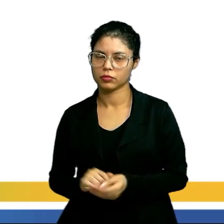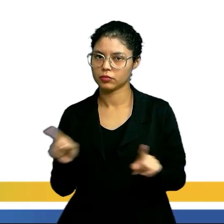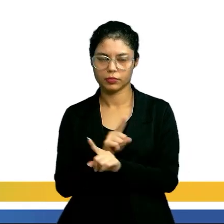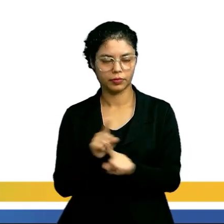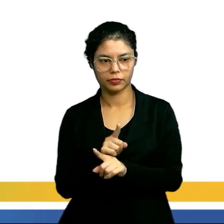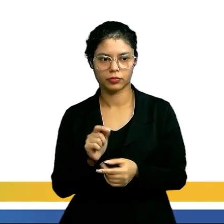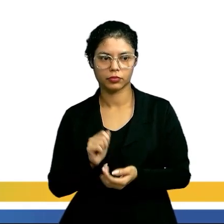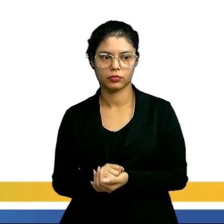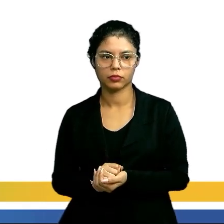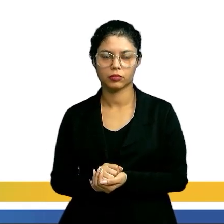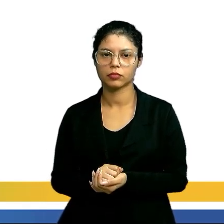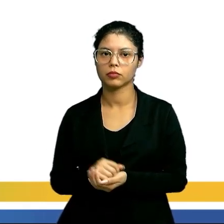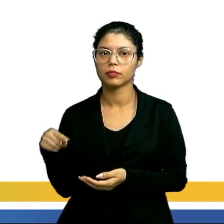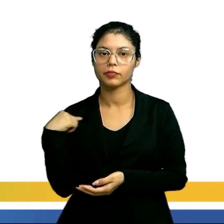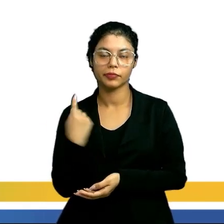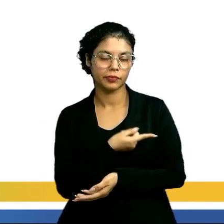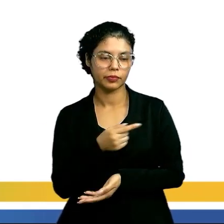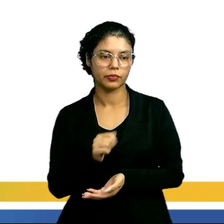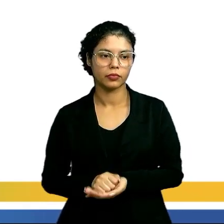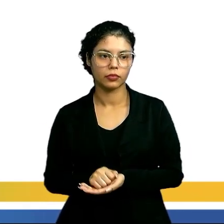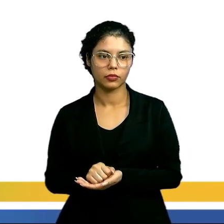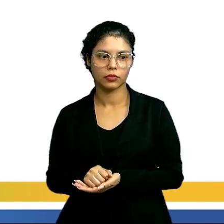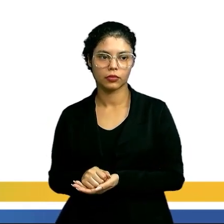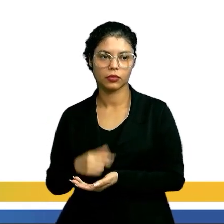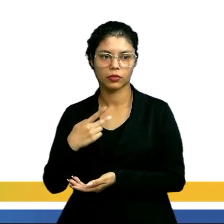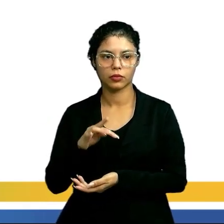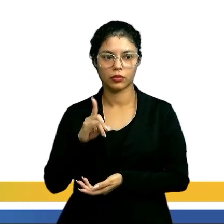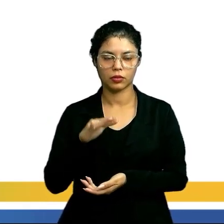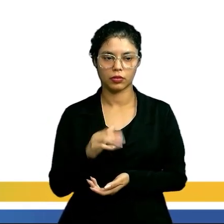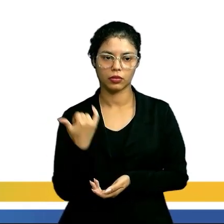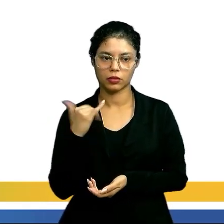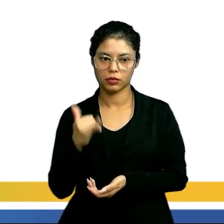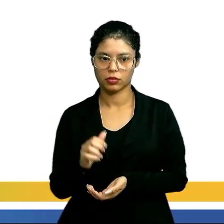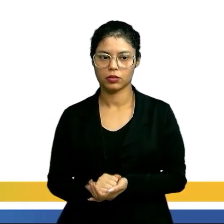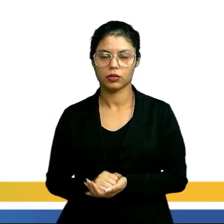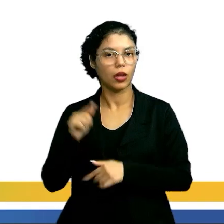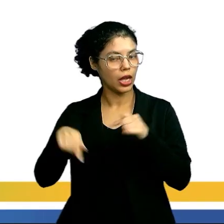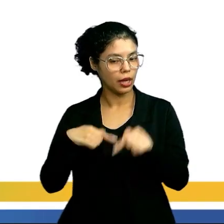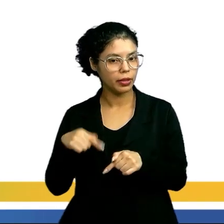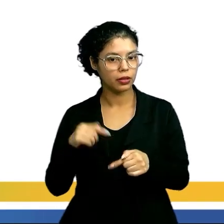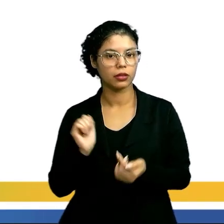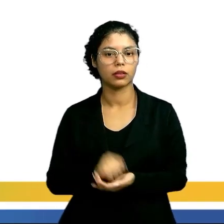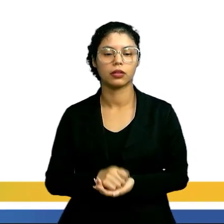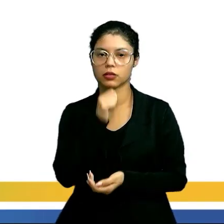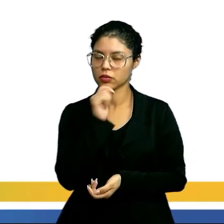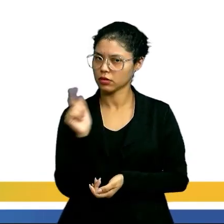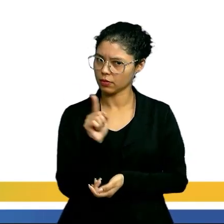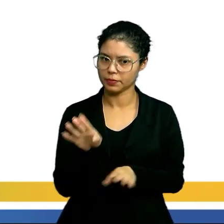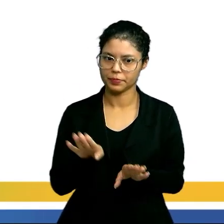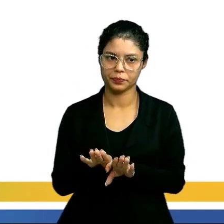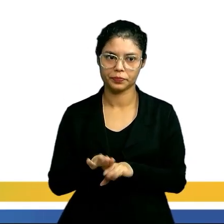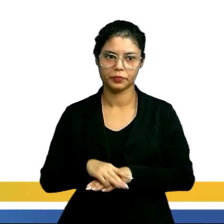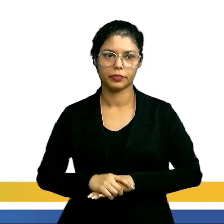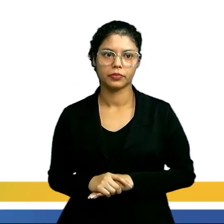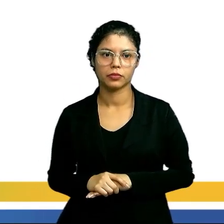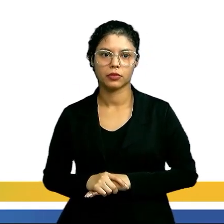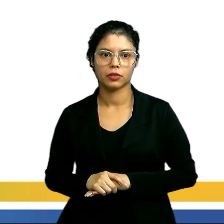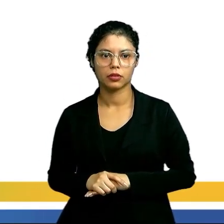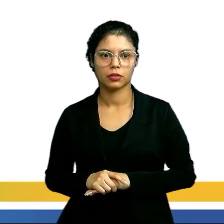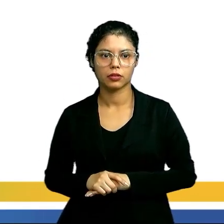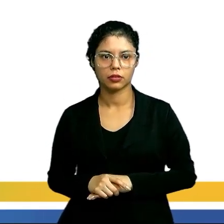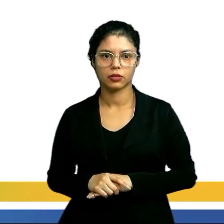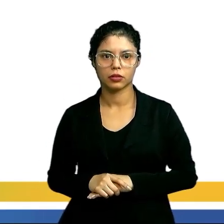nossa resposta que encontramos. Mas vamos comparar aqui com a nossa alternativa da letra E. O Monte Everest, na Ásia, com mais de